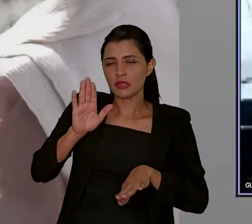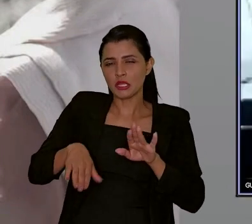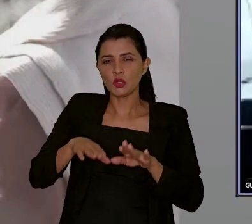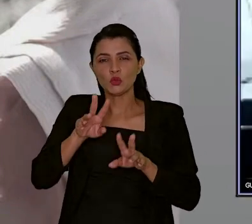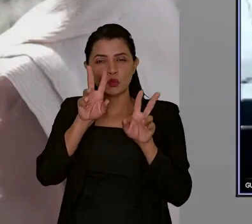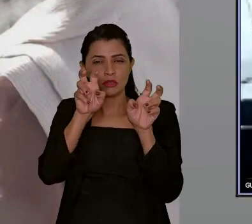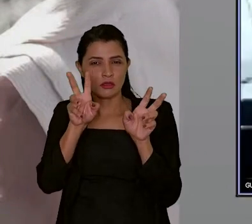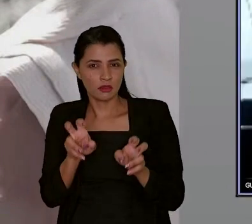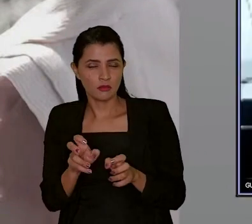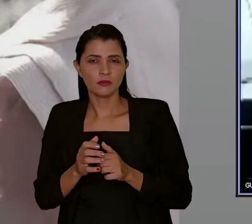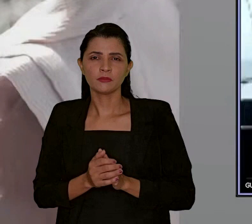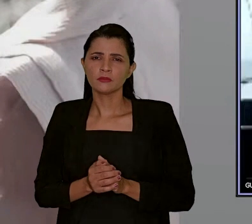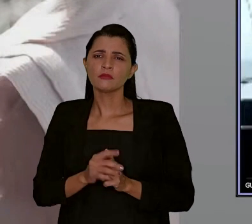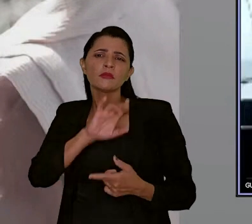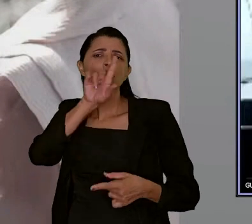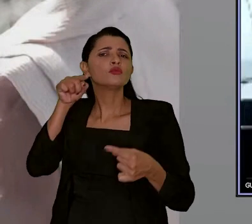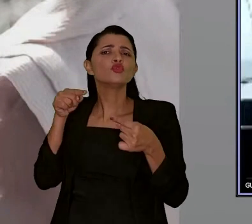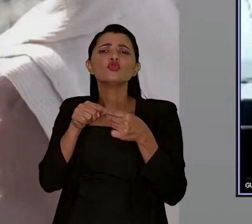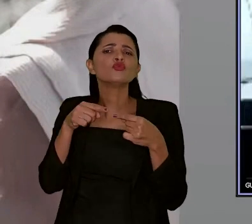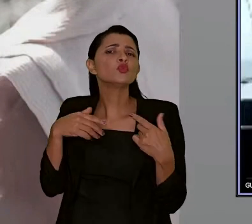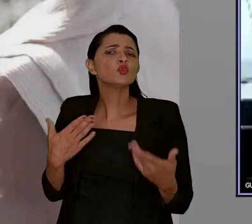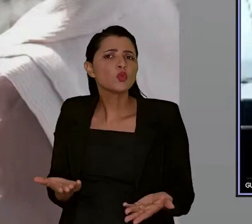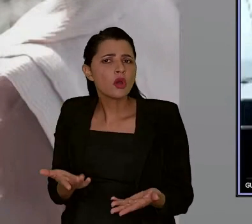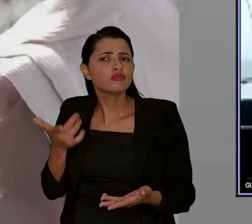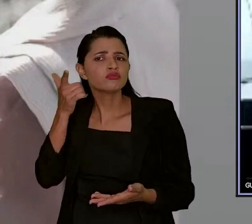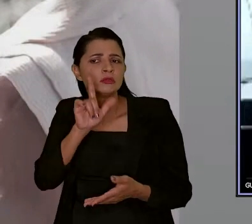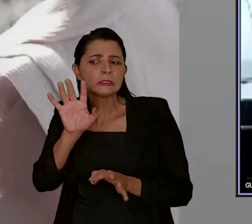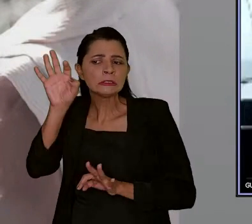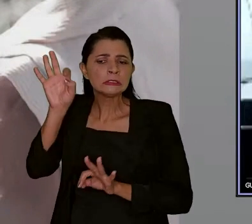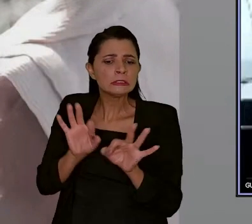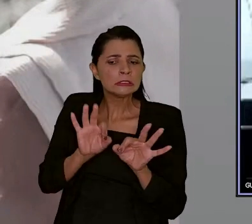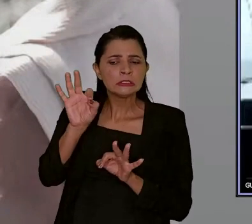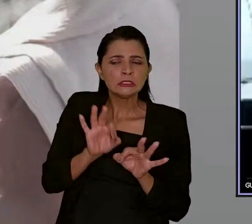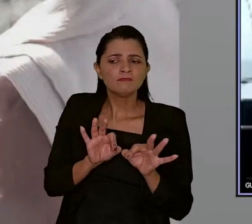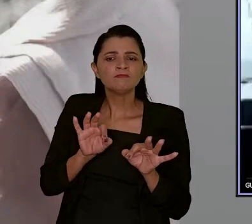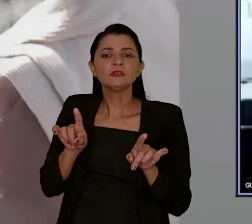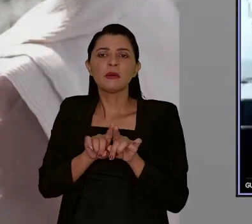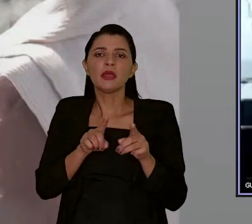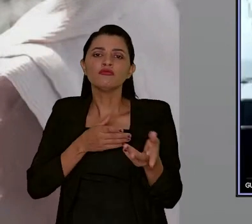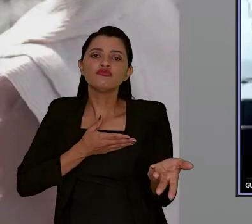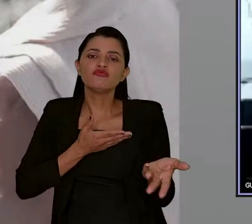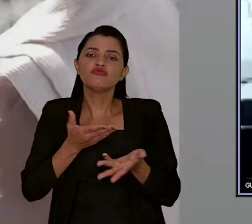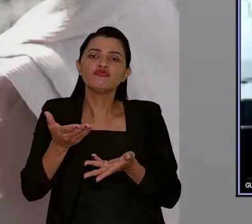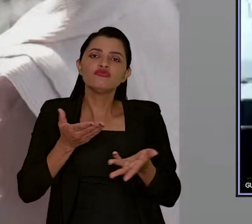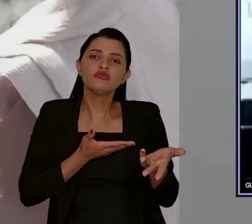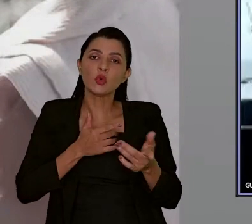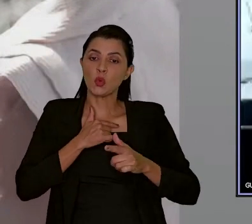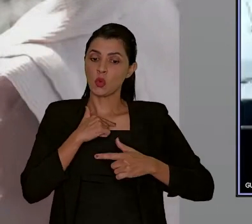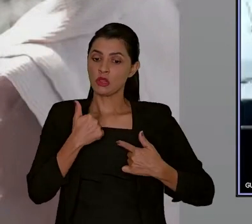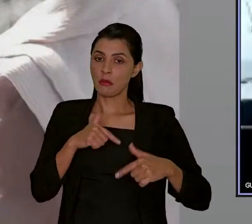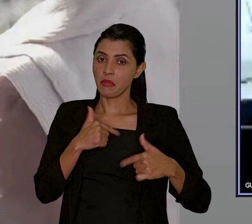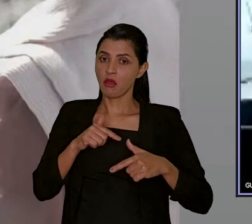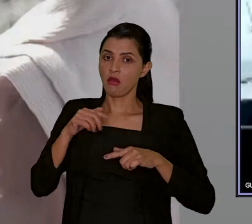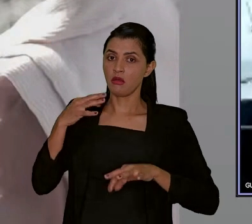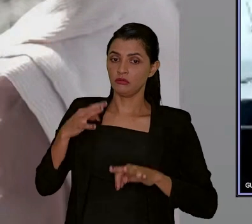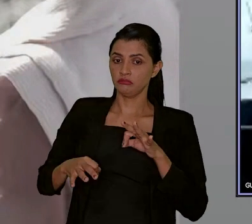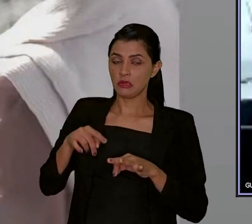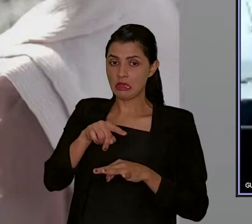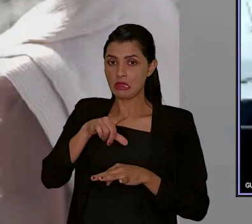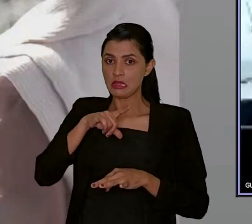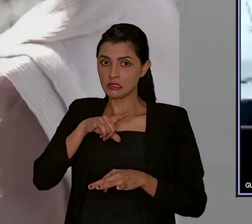para fins de alocar e compartilhar a atividade jurisdicional que seja dotada